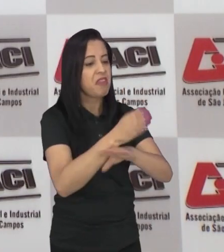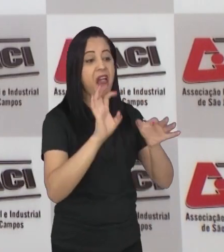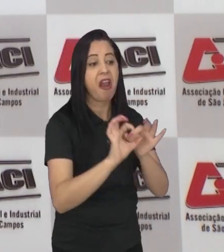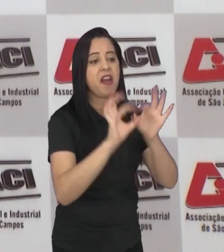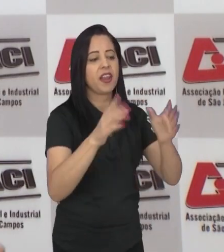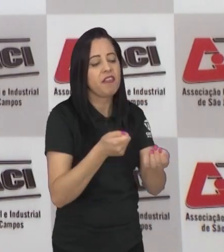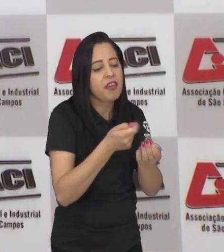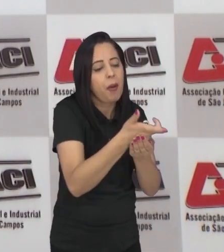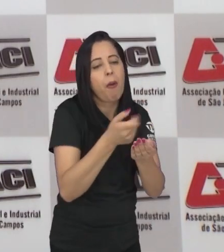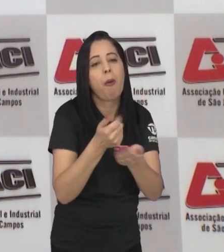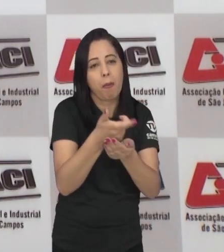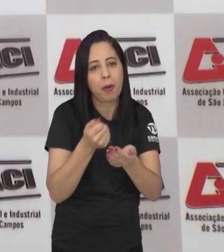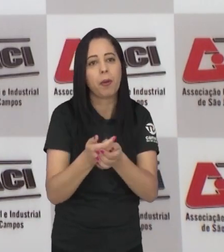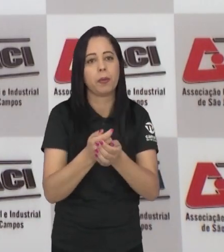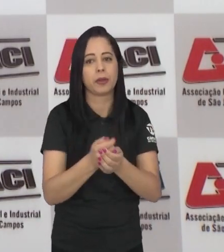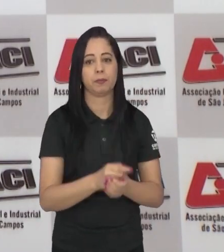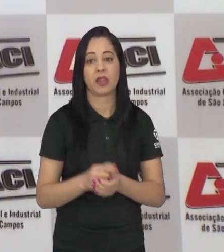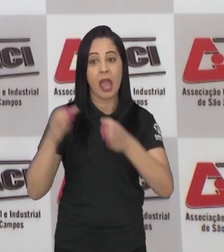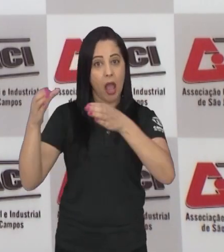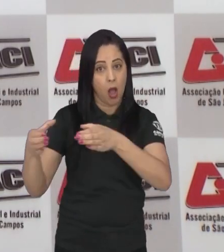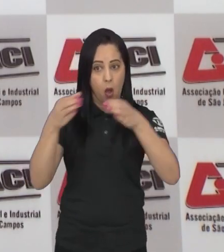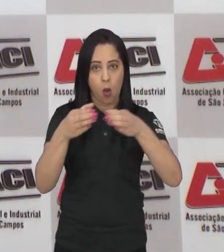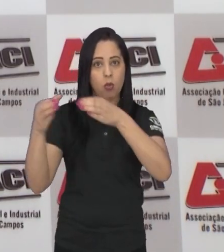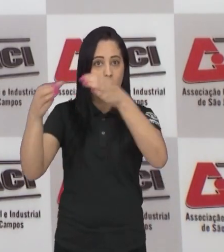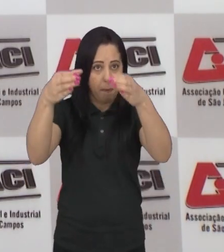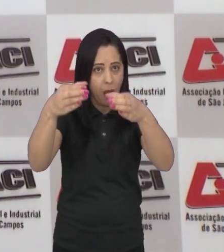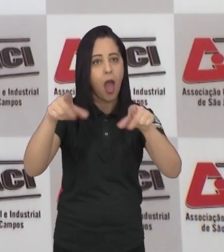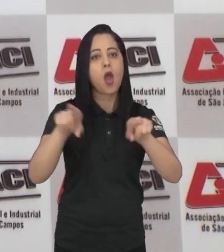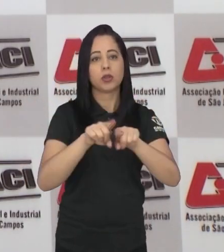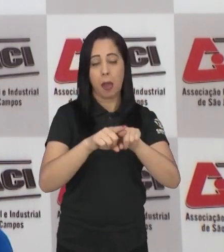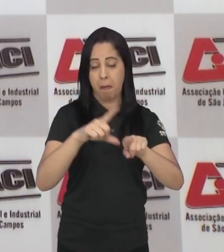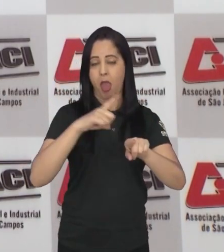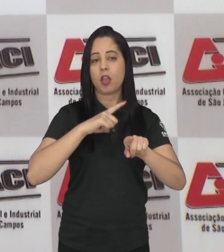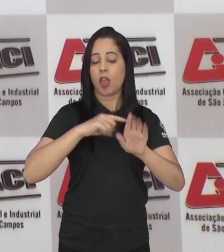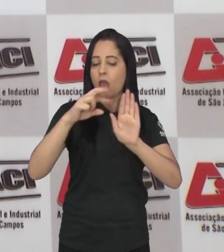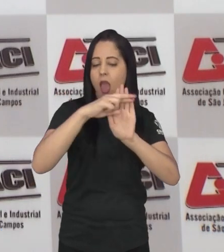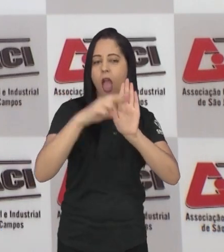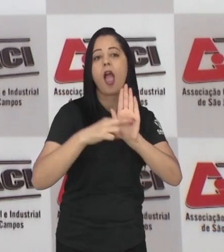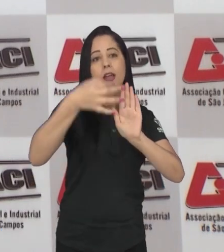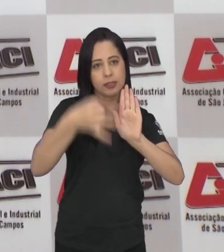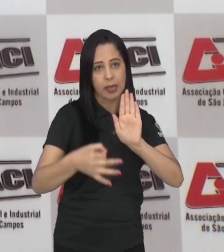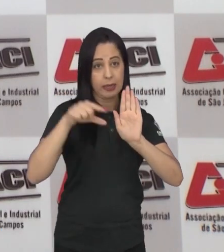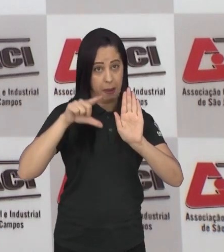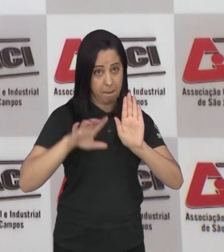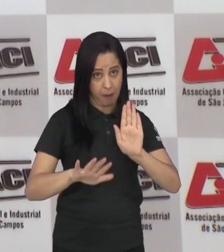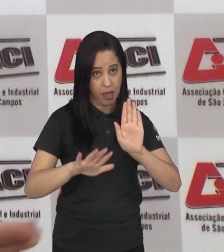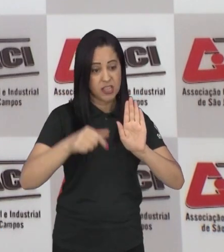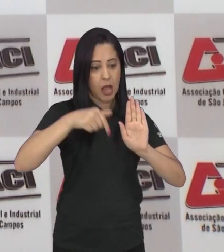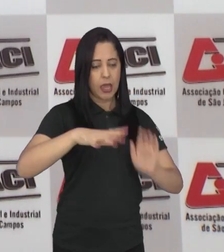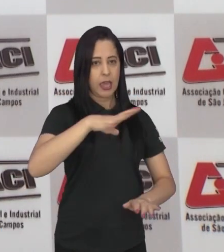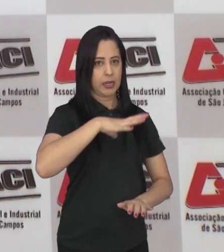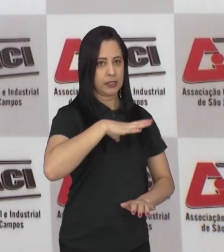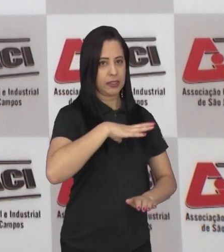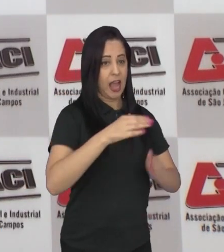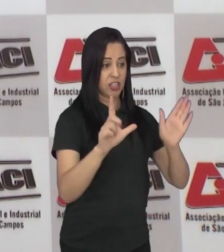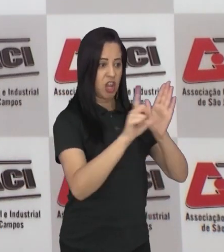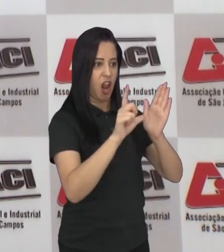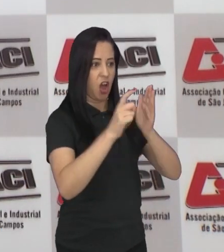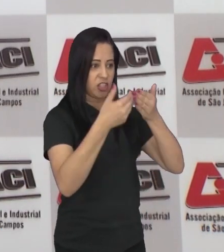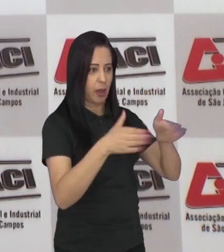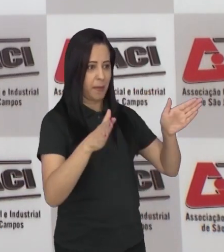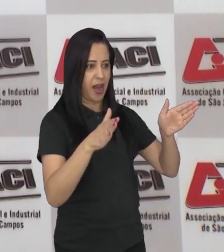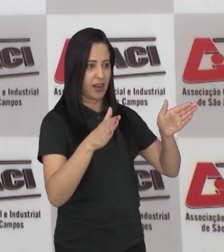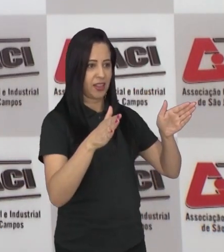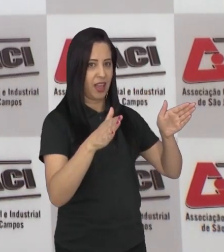região central e fazer as suas compras também. Nos bairros também. Então, cada local tem ali as suas regras, mas aqui na região central